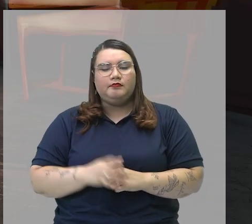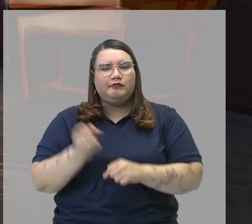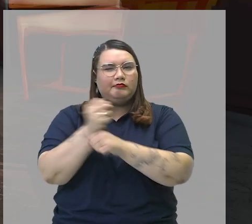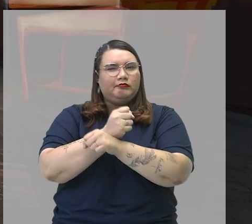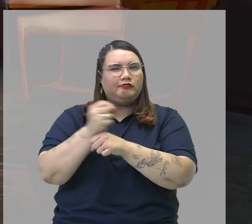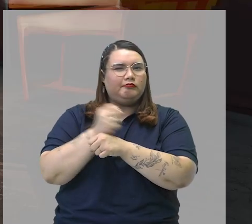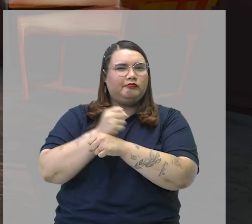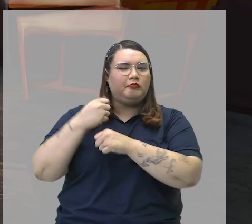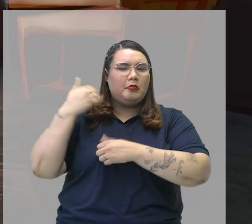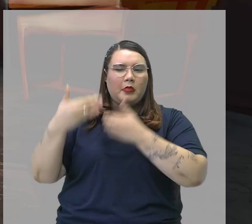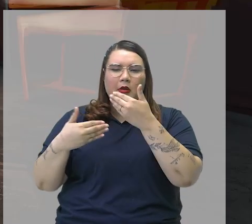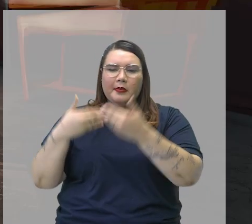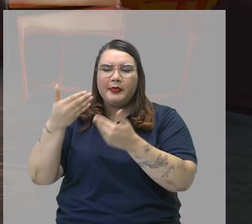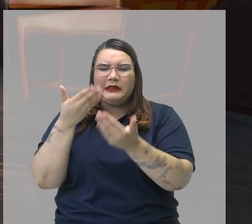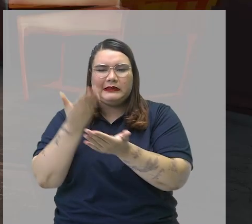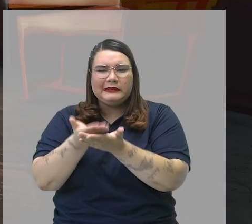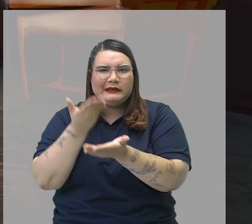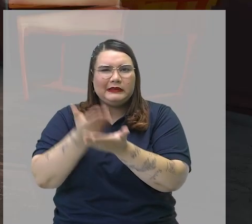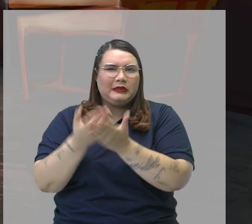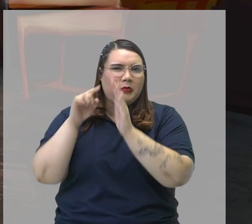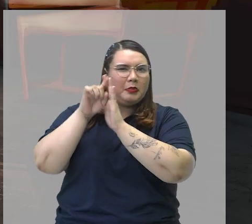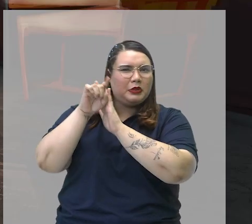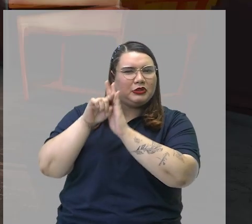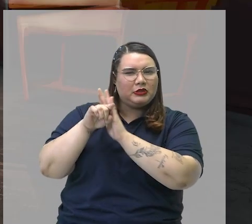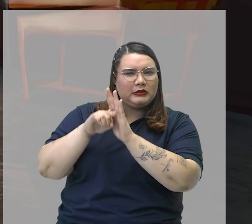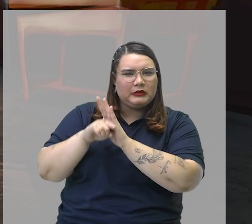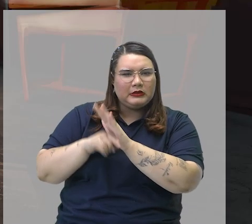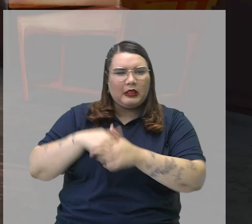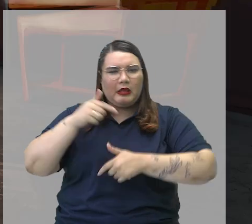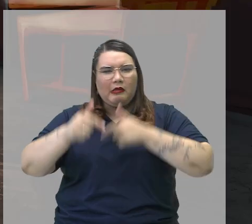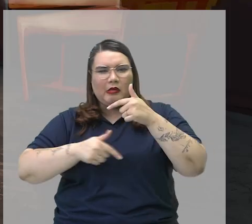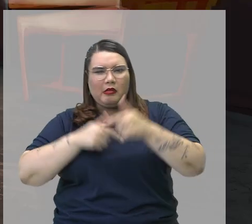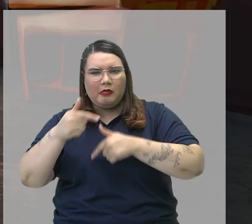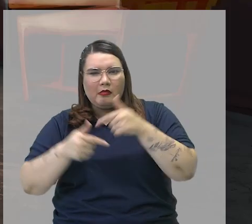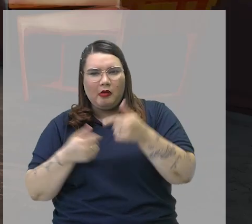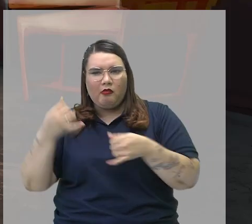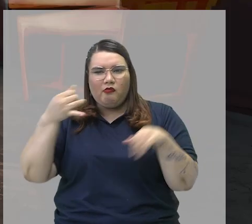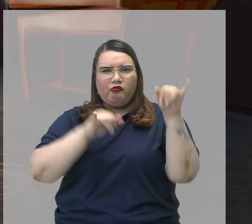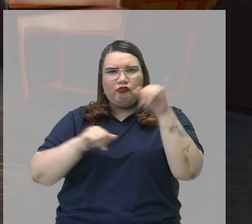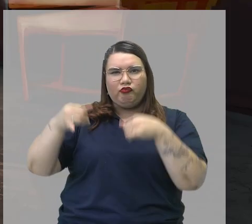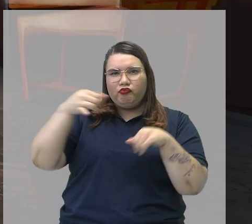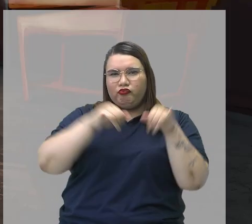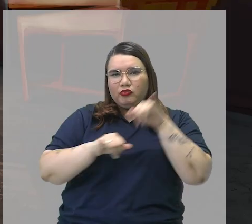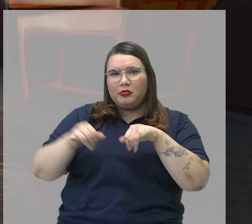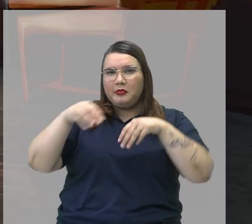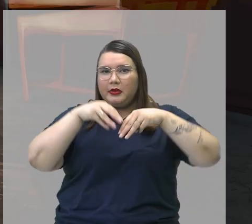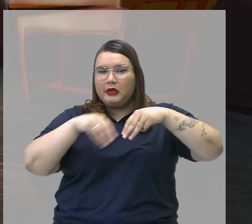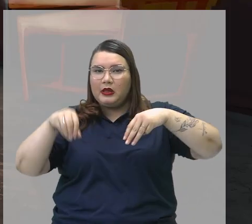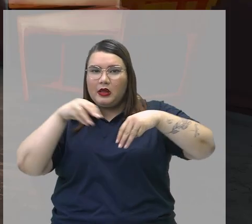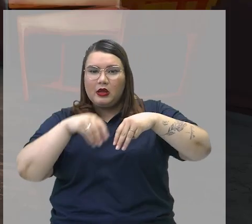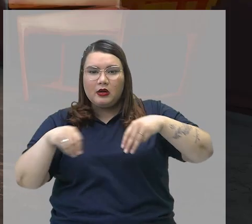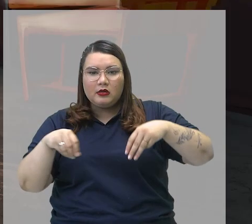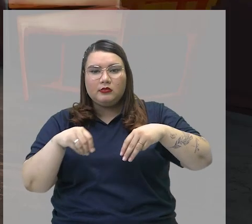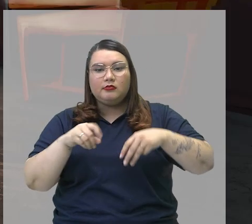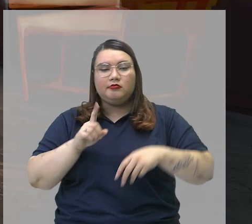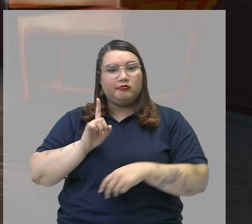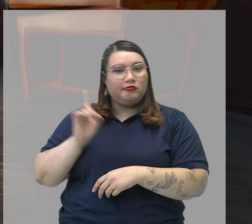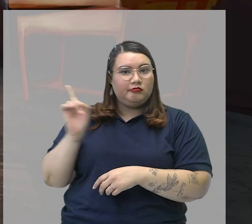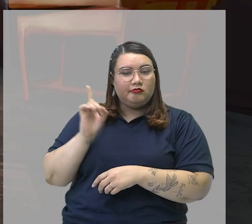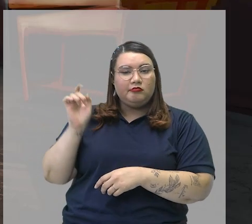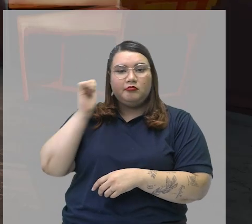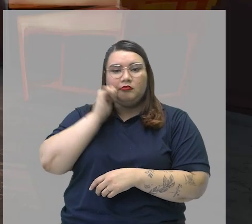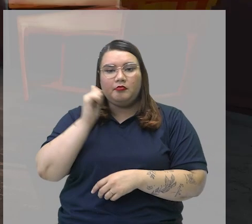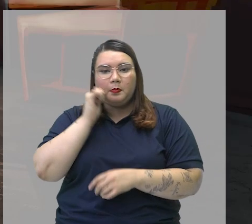Após anos de trabalho intenso e purificação desses minerais, Marie